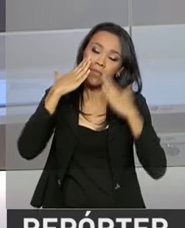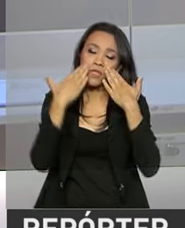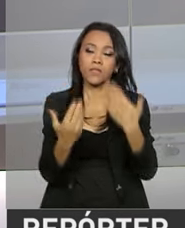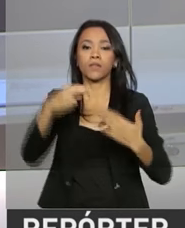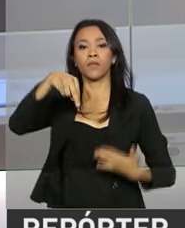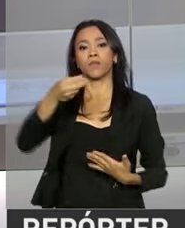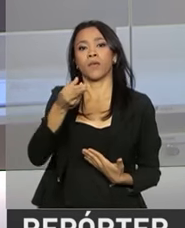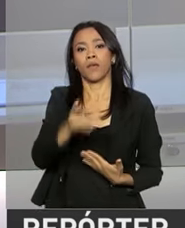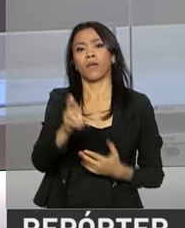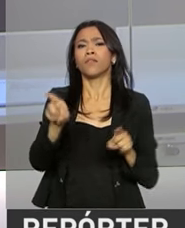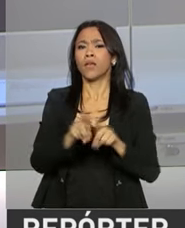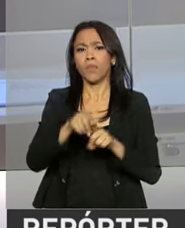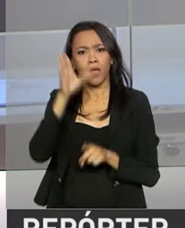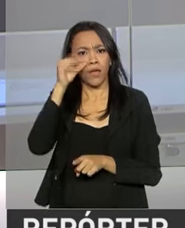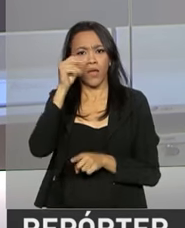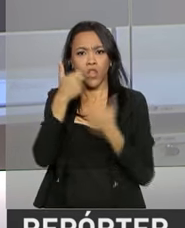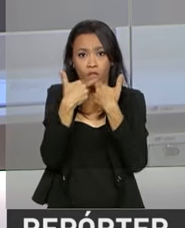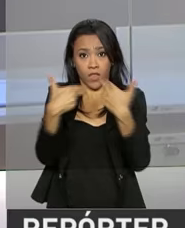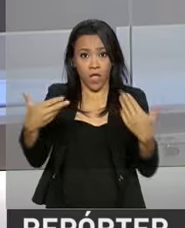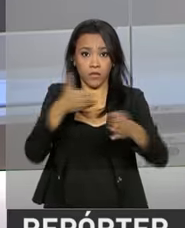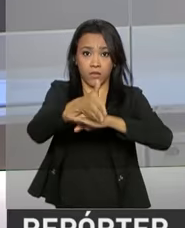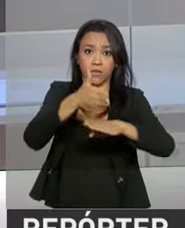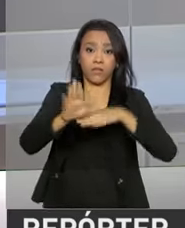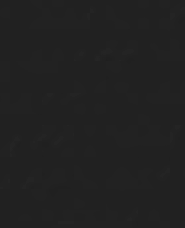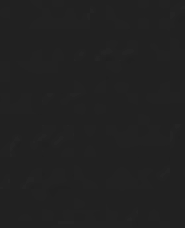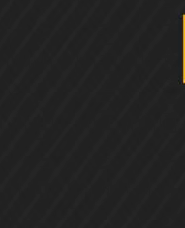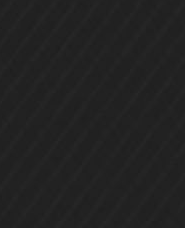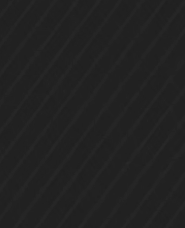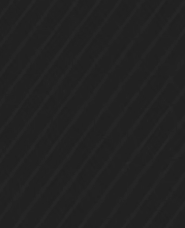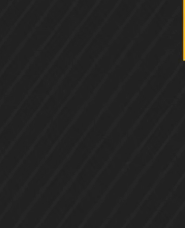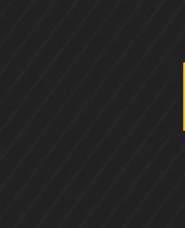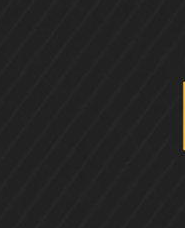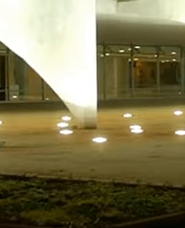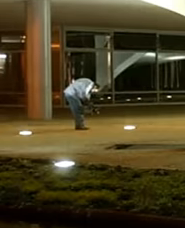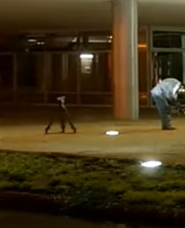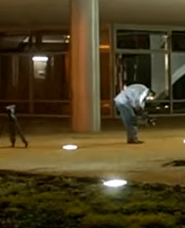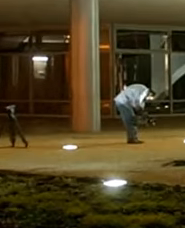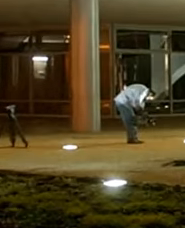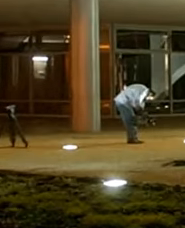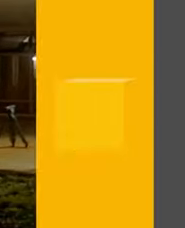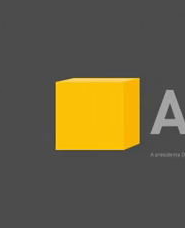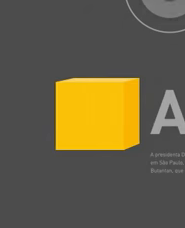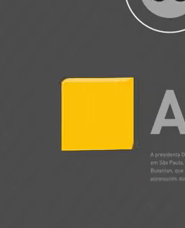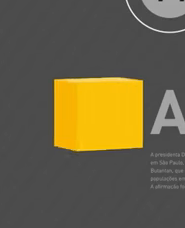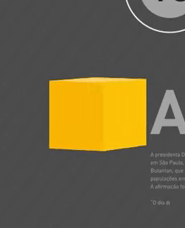NBR. Acompanhe também as novidades em nossas redes sociais.